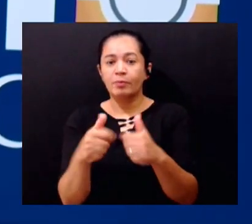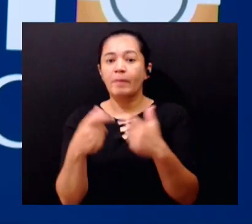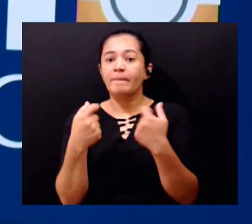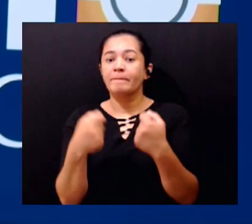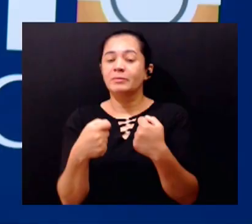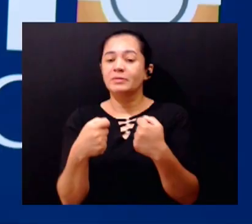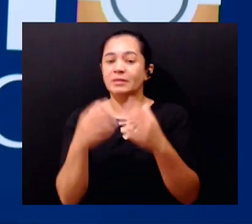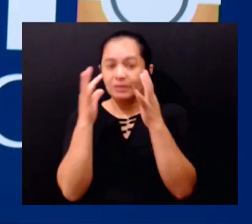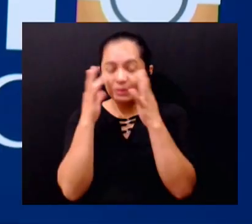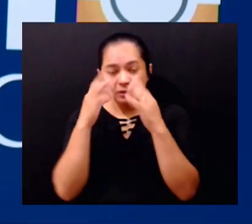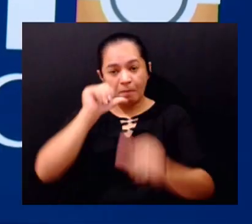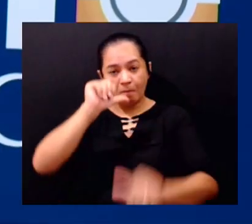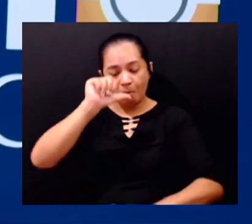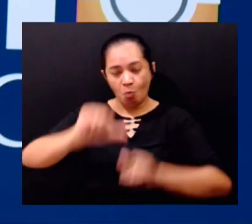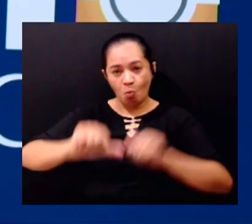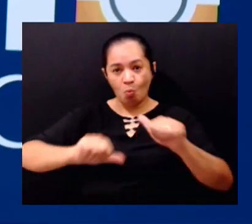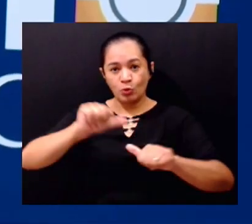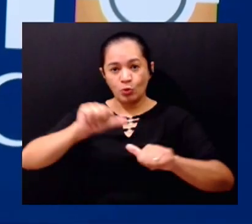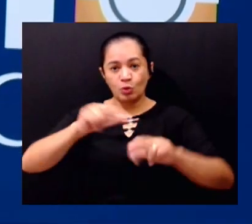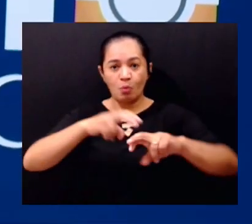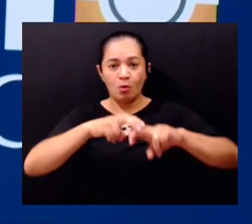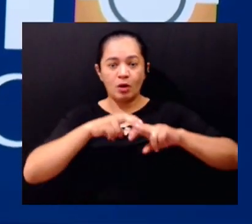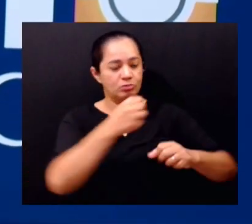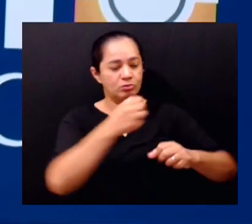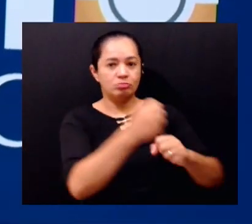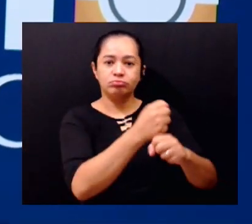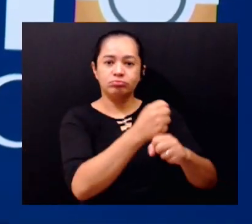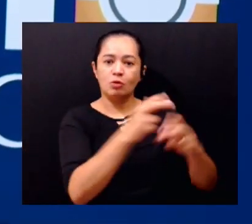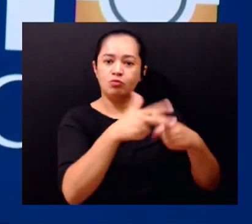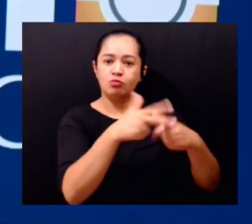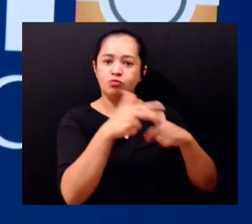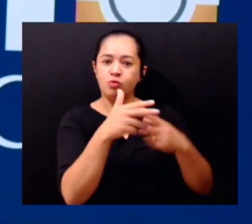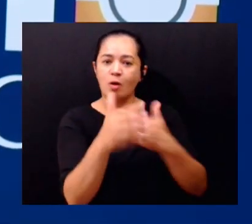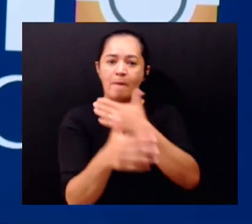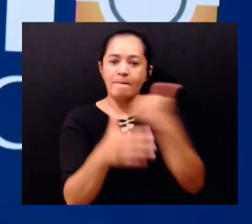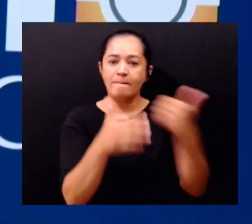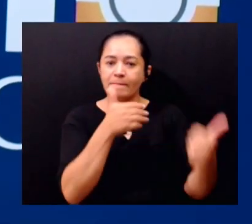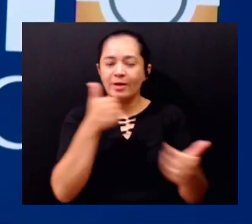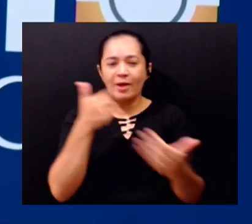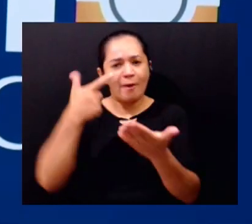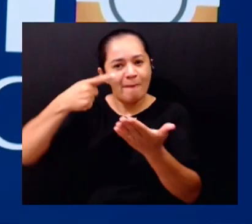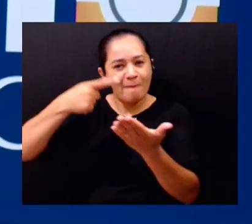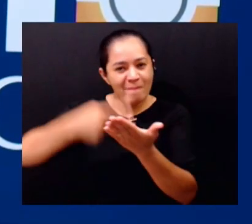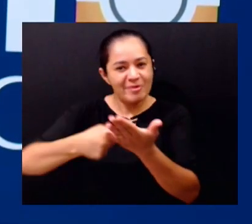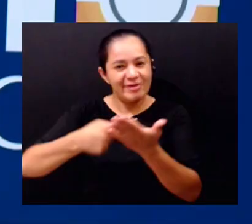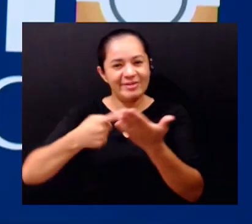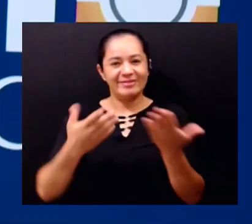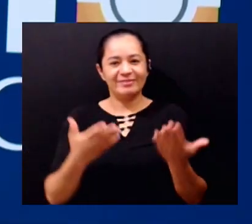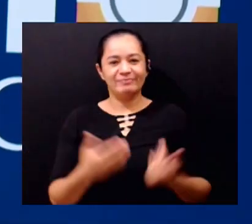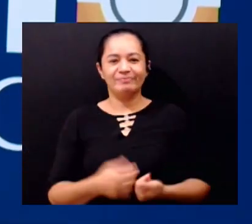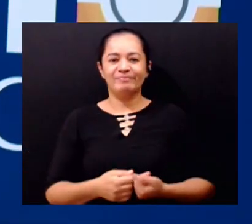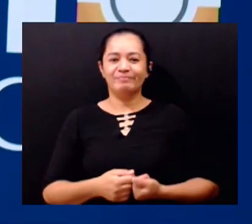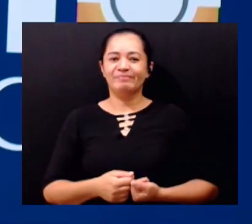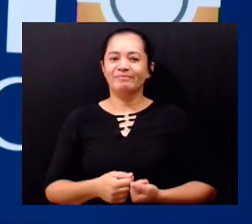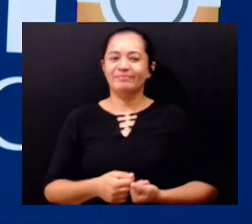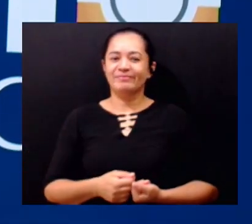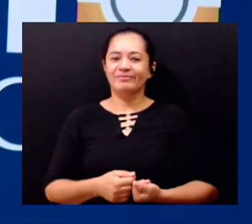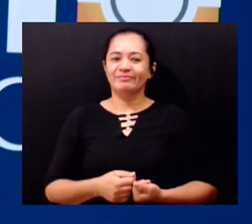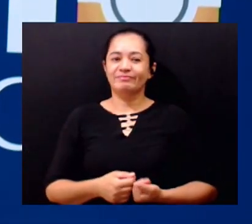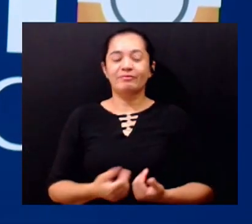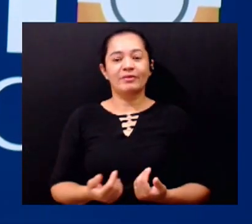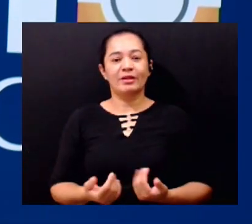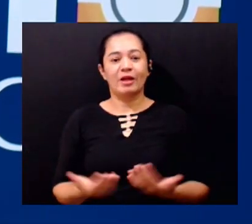de benfeitorias nas vias. Combinado? Então tá certo. Gente, seguinte, a gente vai para um